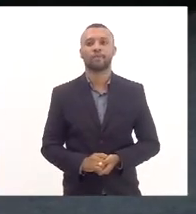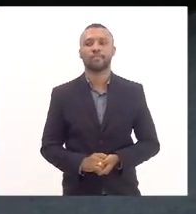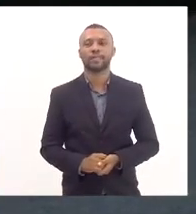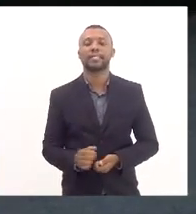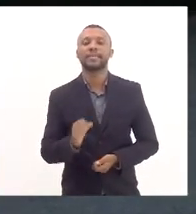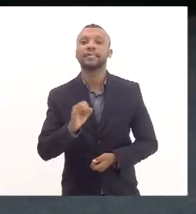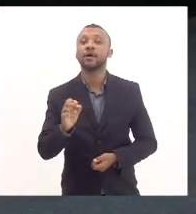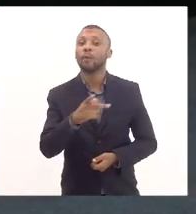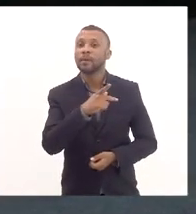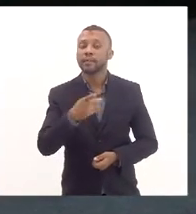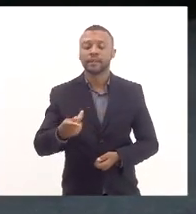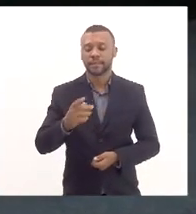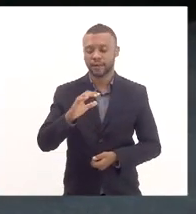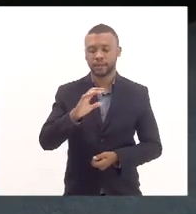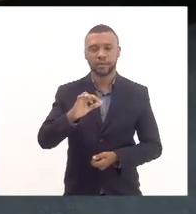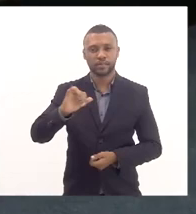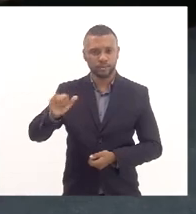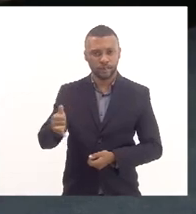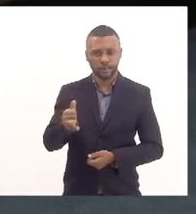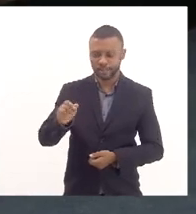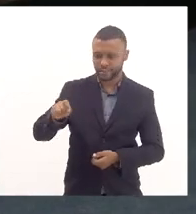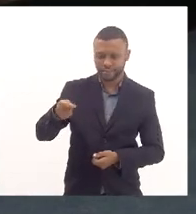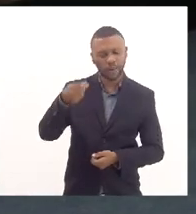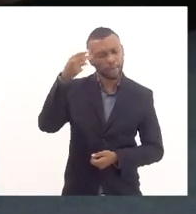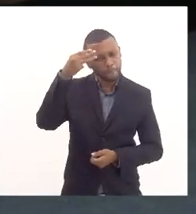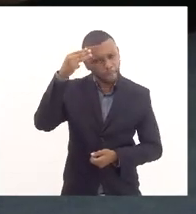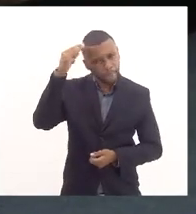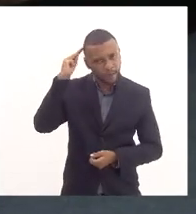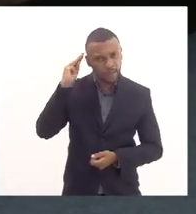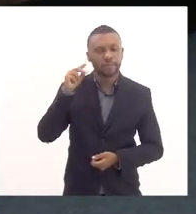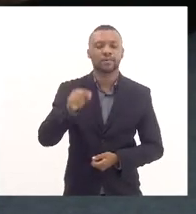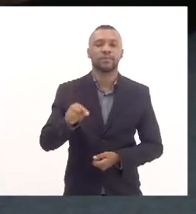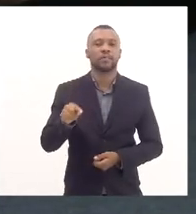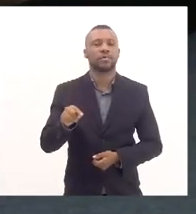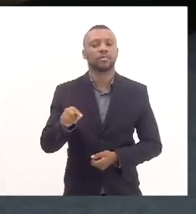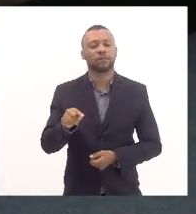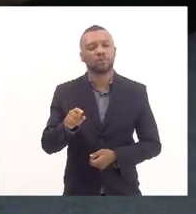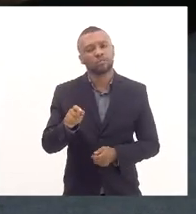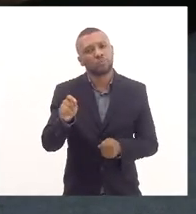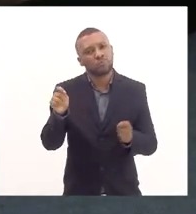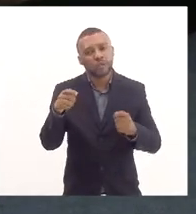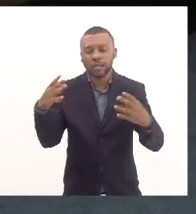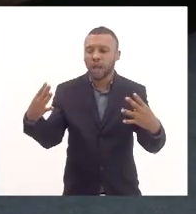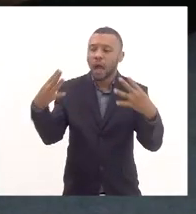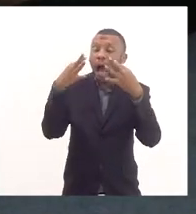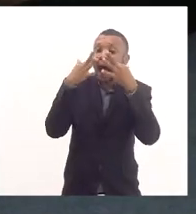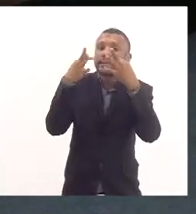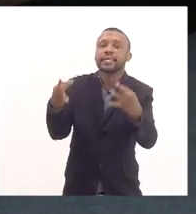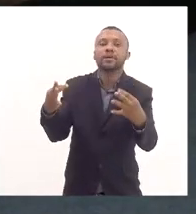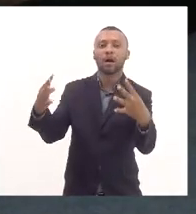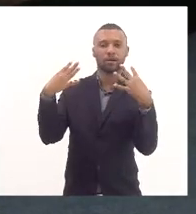presidente da ccj eu pudesse nos ouvir